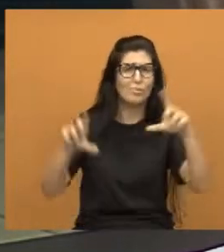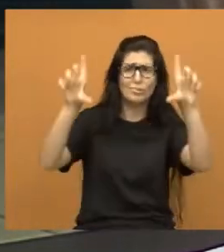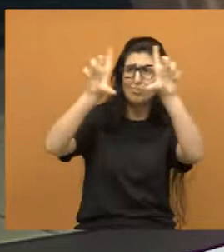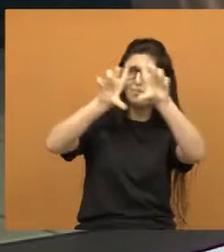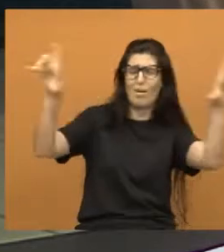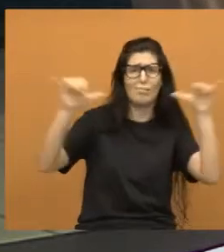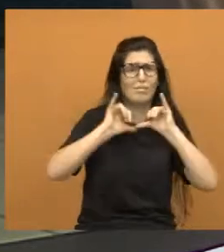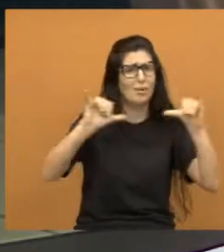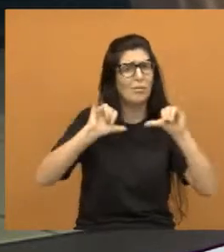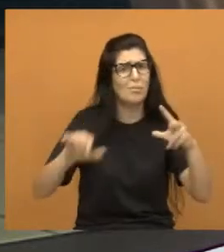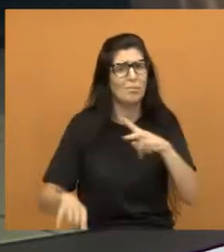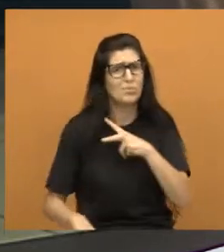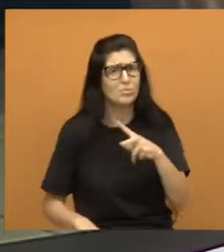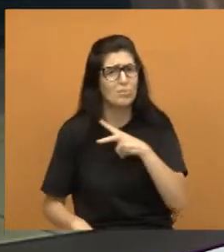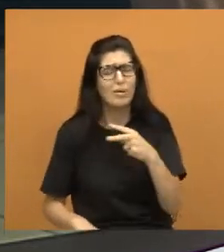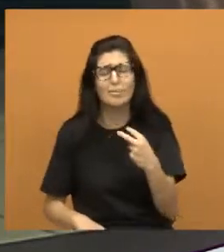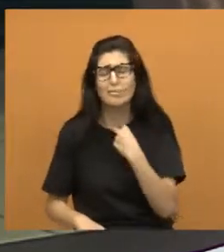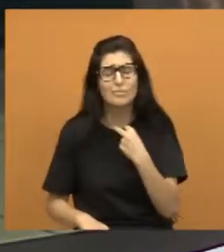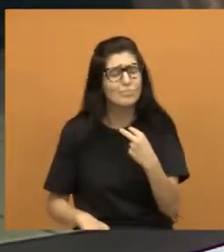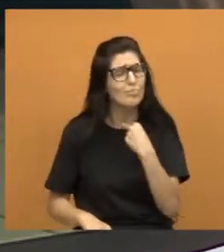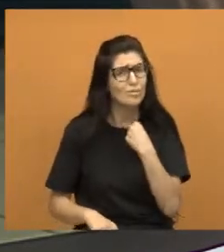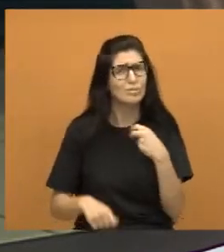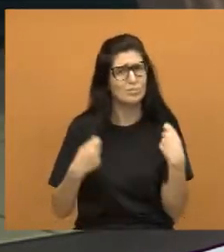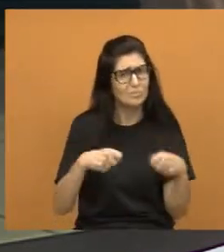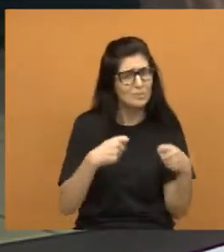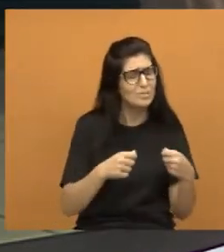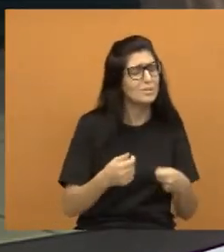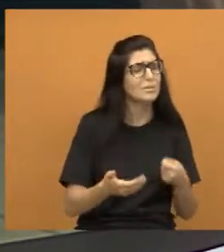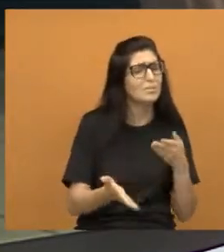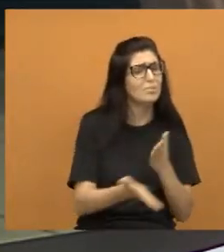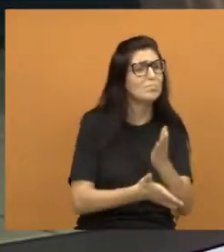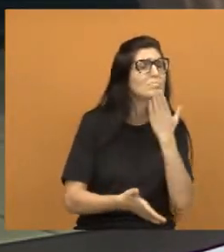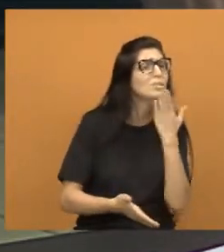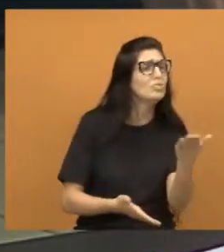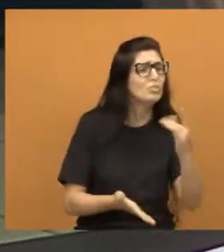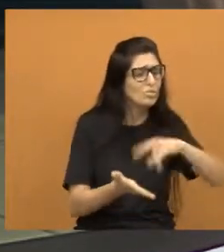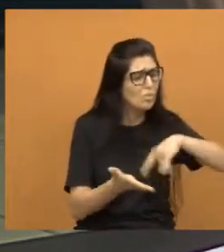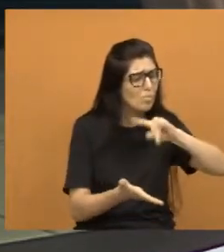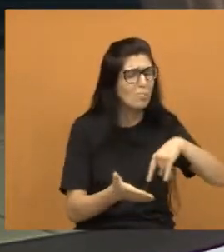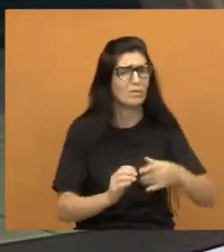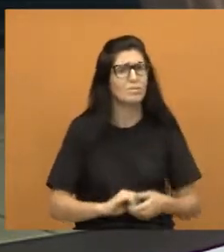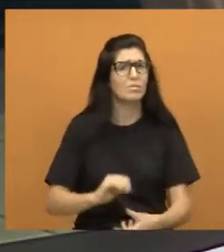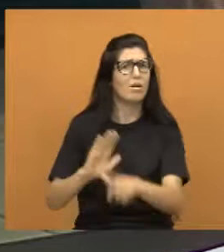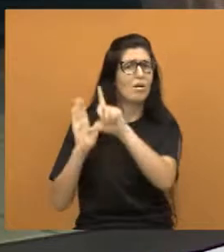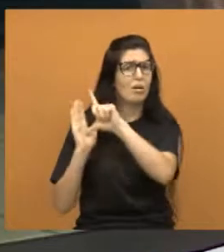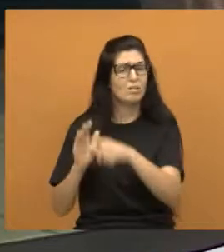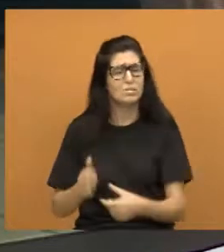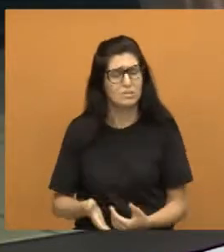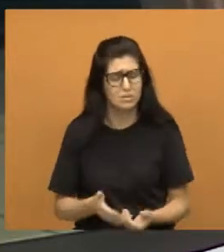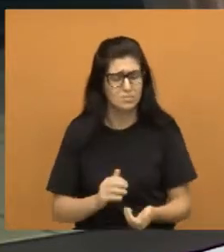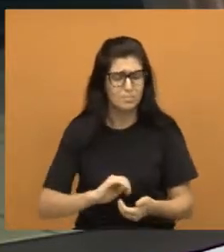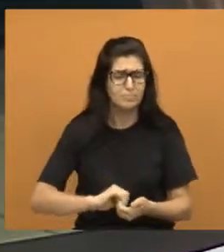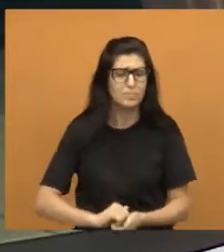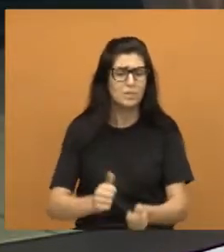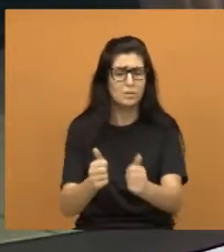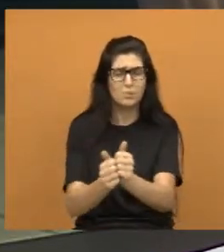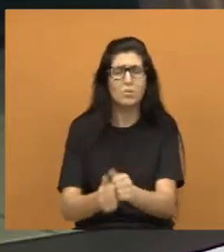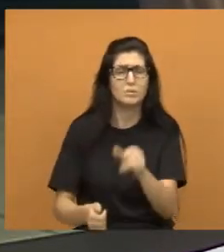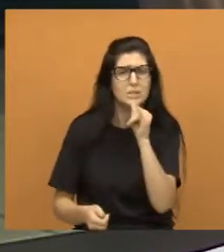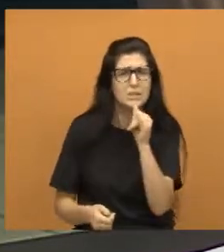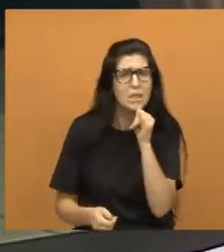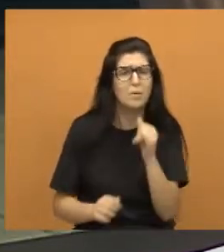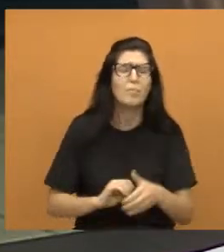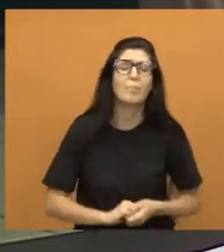de publicidade sem autorização. Havia até uma interpretação do pessoal do esporte que, durante o evento... Então, por exemplo, vamos